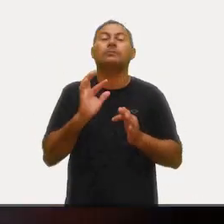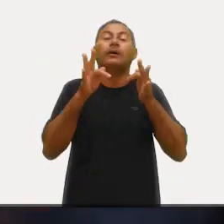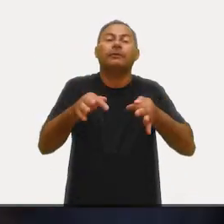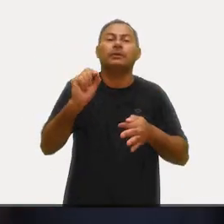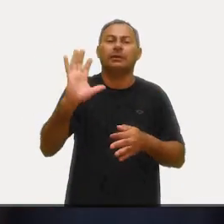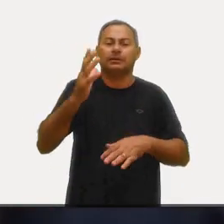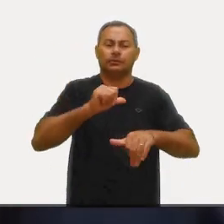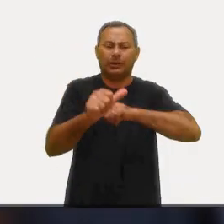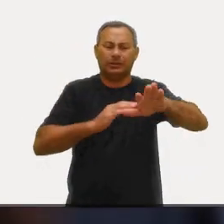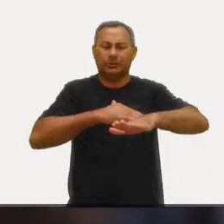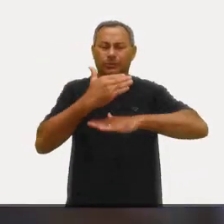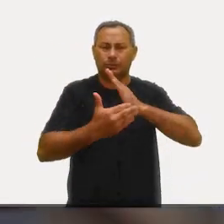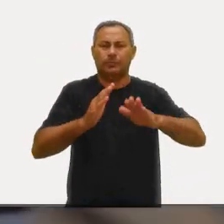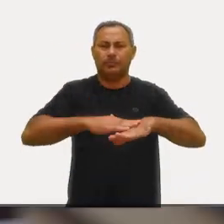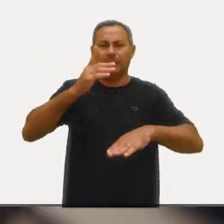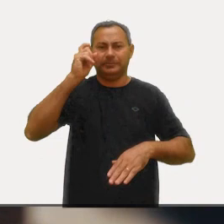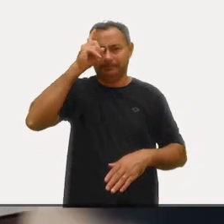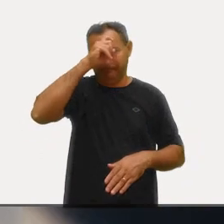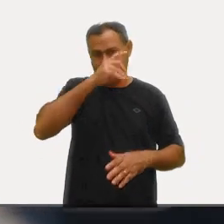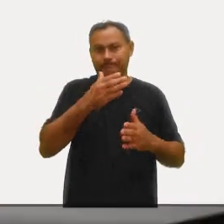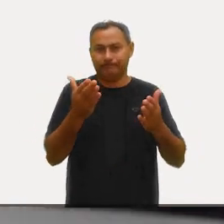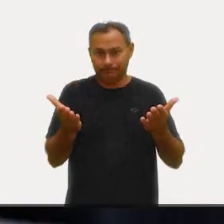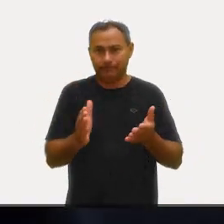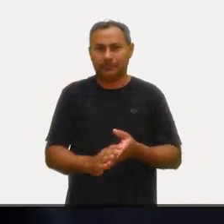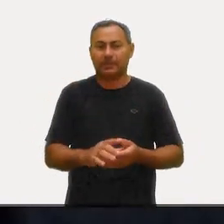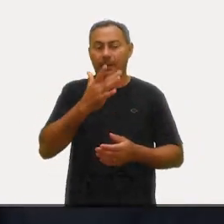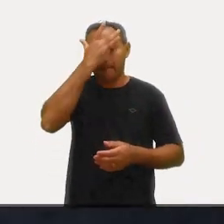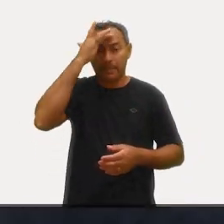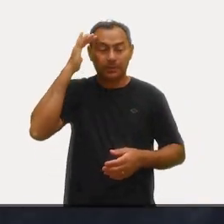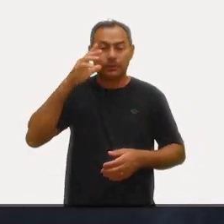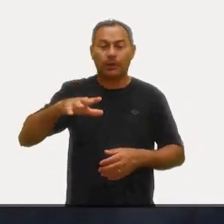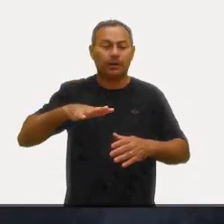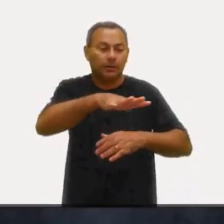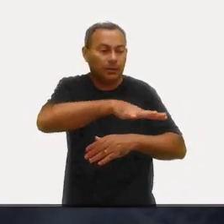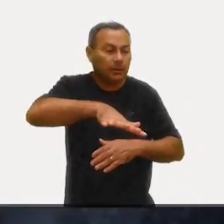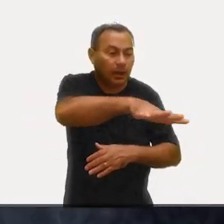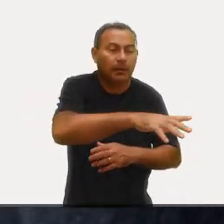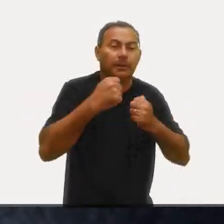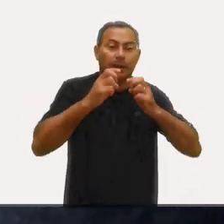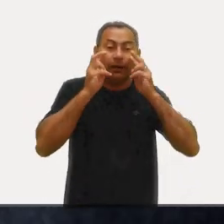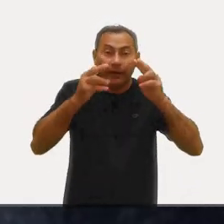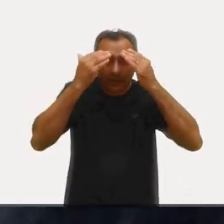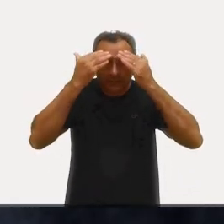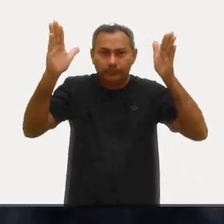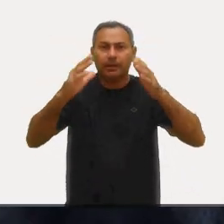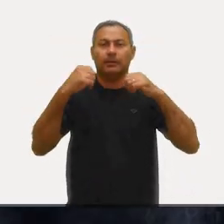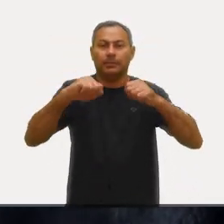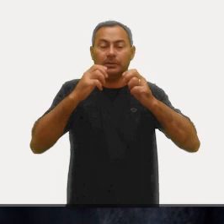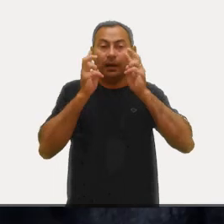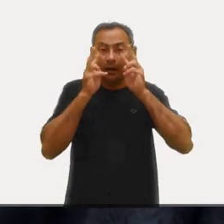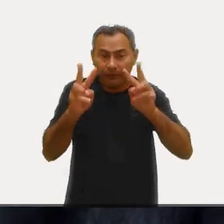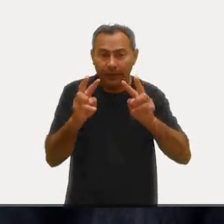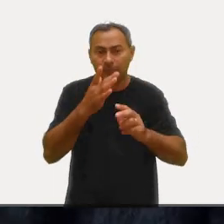correta, ao final, tudo fica mais difícil. Isso é parte do que aquela gente lá embaixo precisa enxergar.